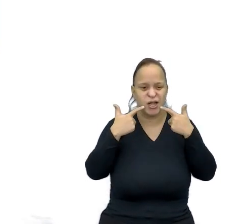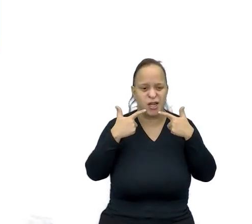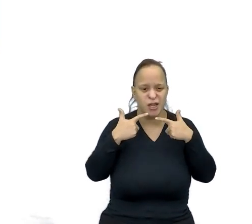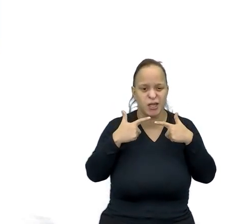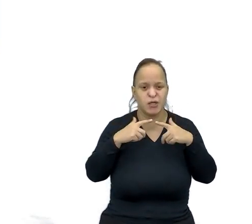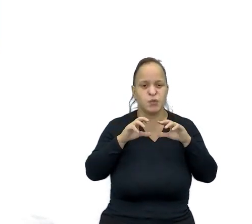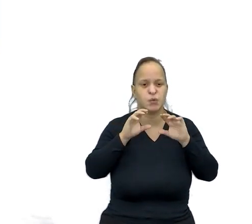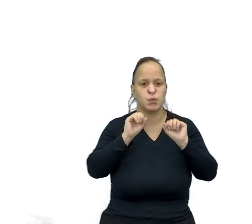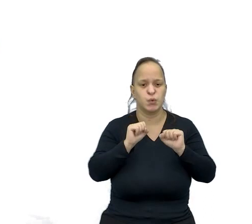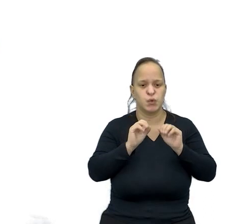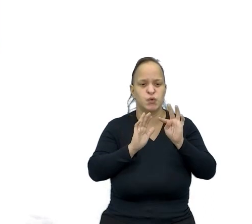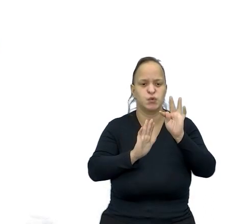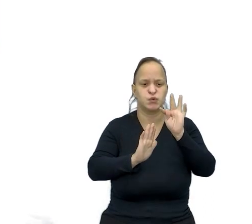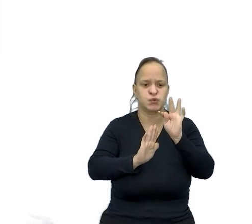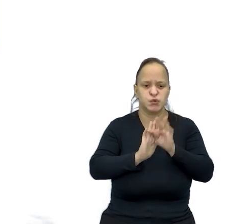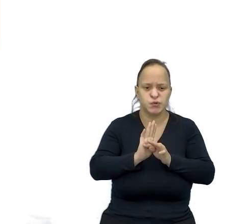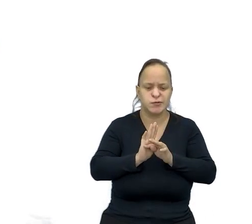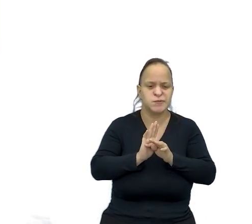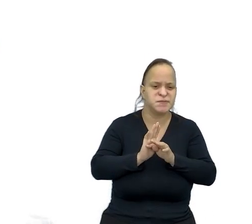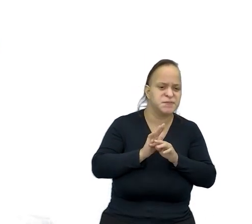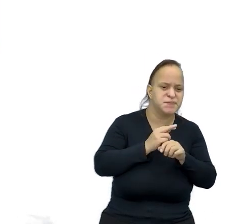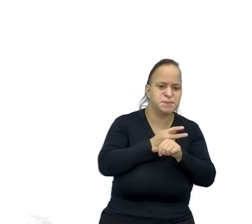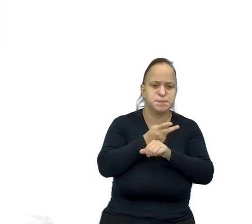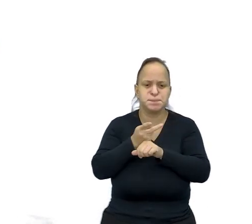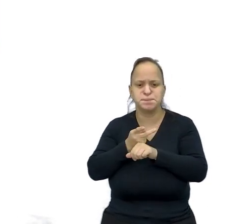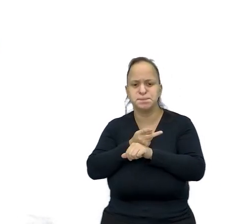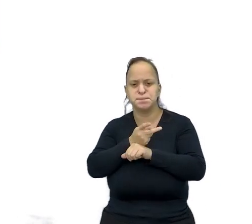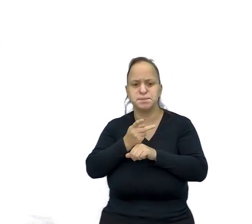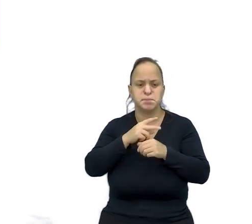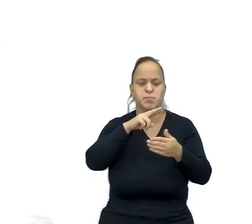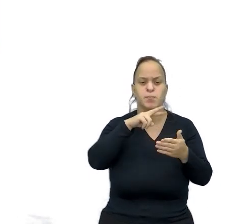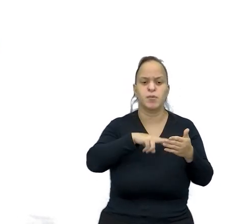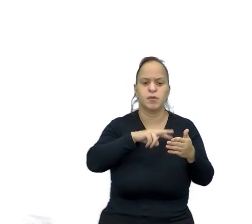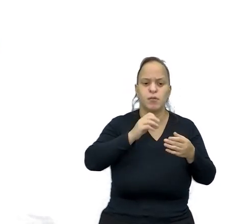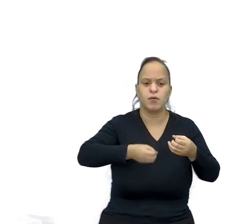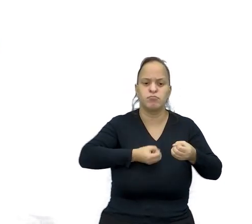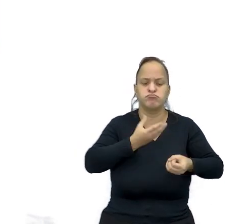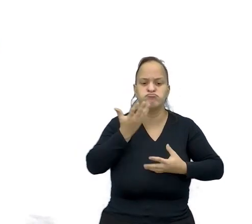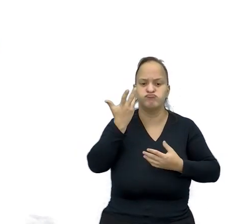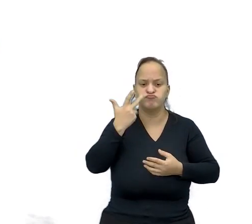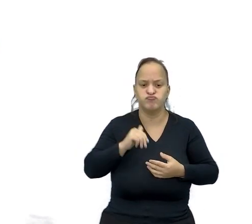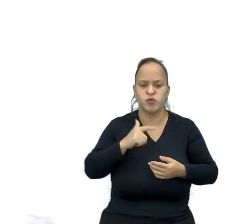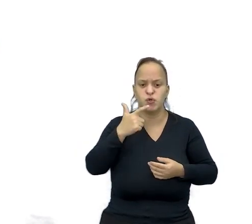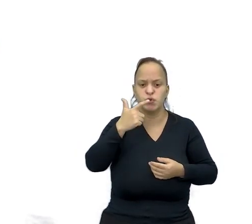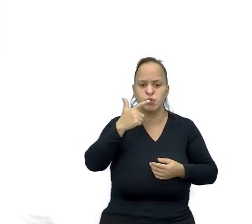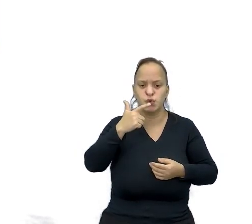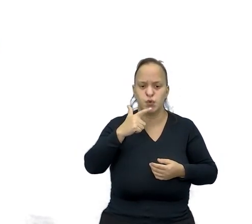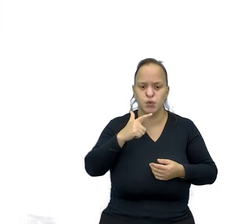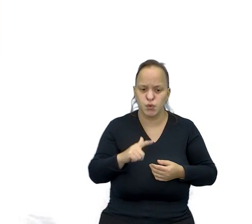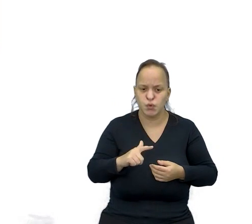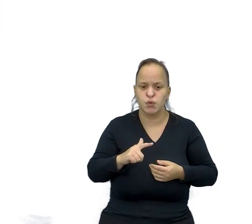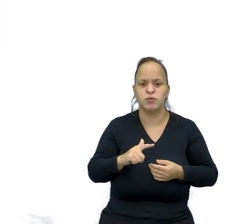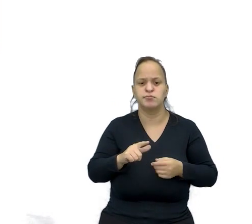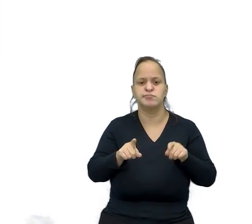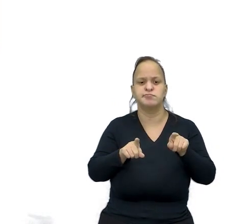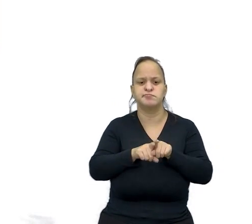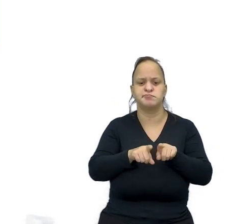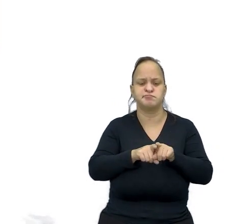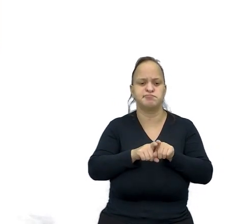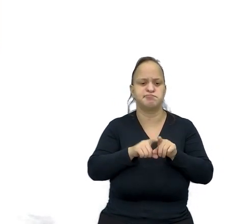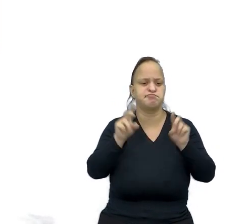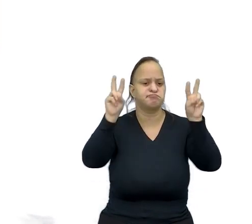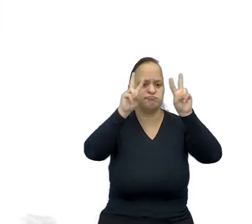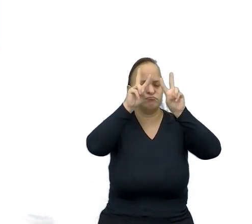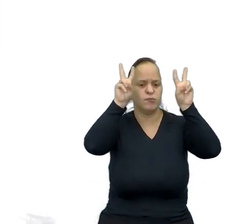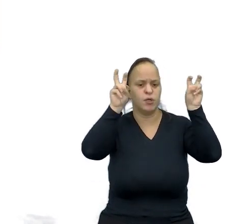poema Infância, a retomada da temática do relato pessoal, resolução individual das atividades e